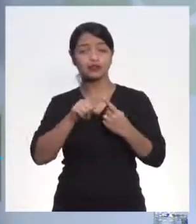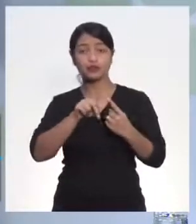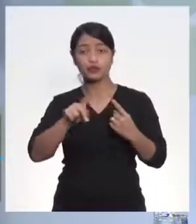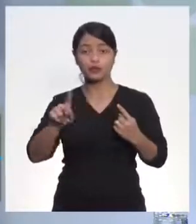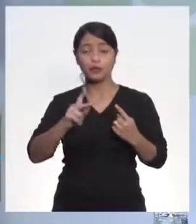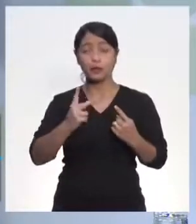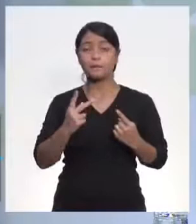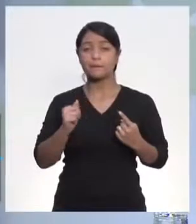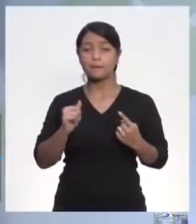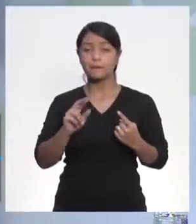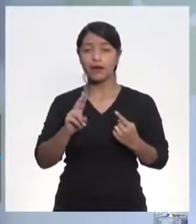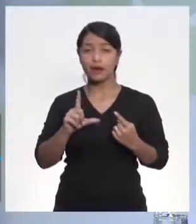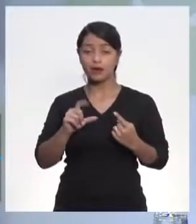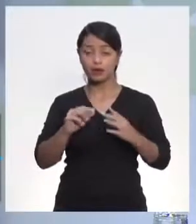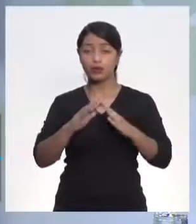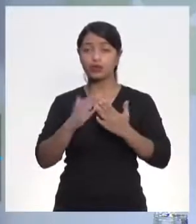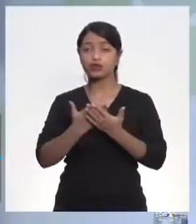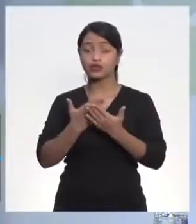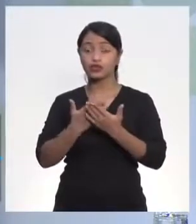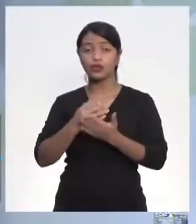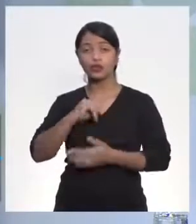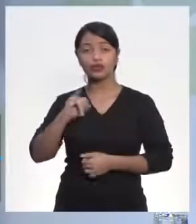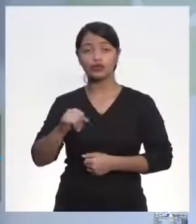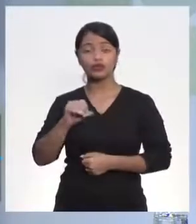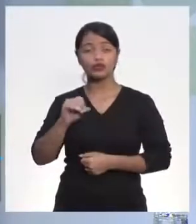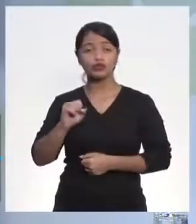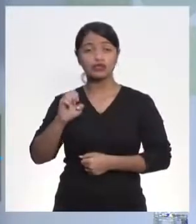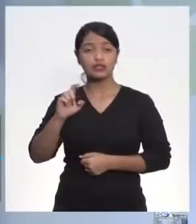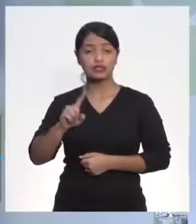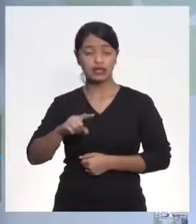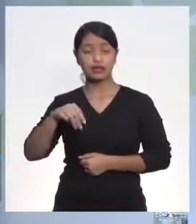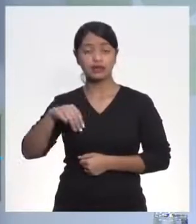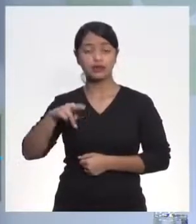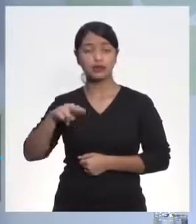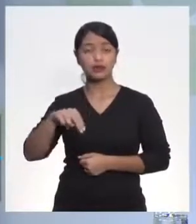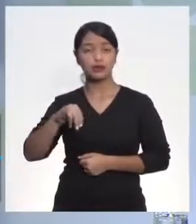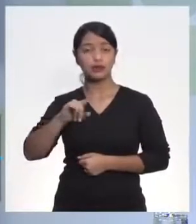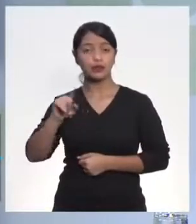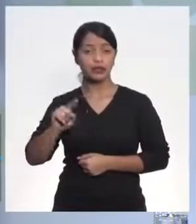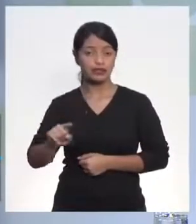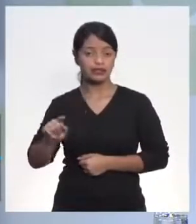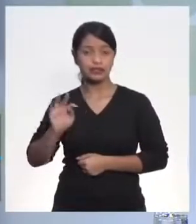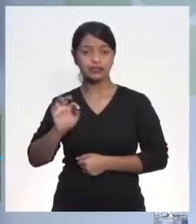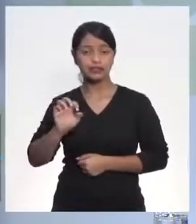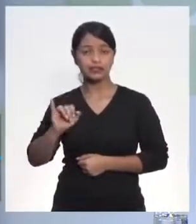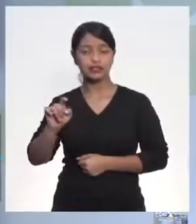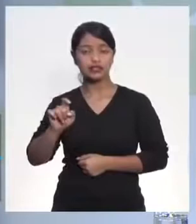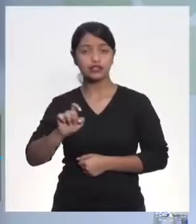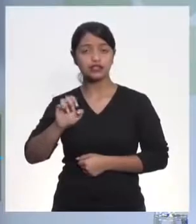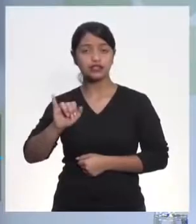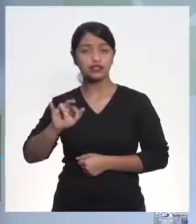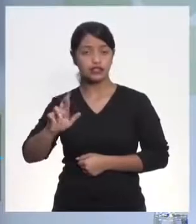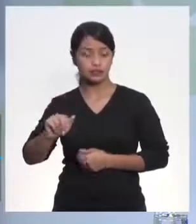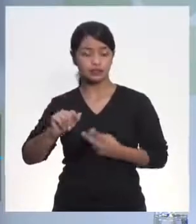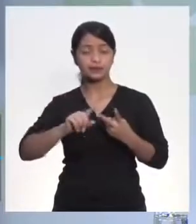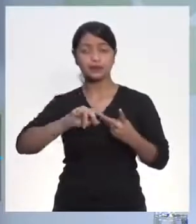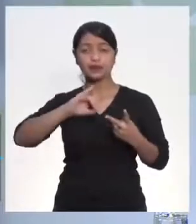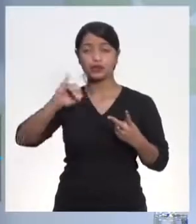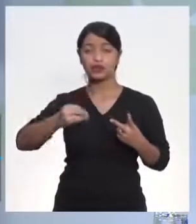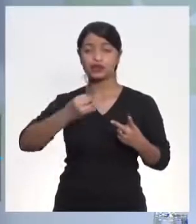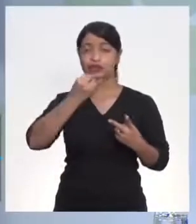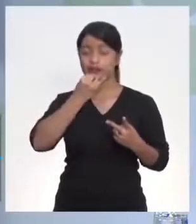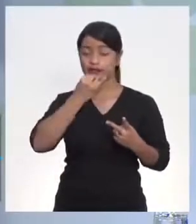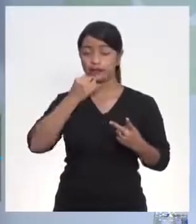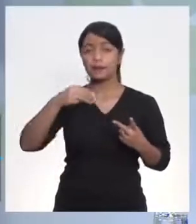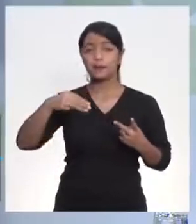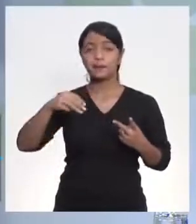Paulo, da Escola Estadual José Muniz Teixeira, de Miracatu. Eu tenho, por exemplo, de Jundiaí,